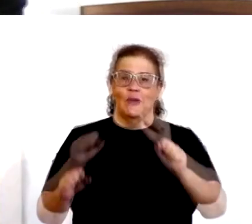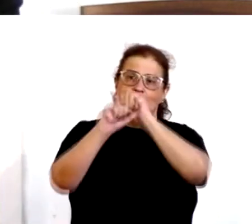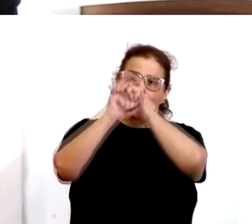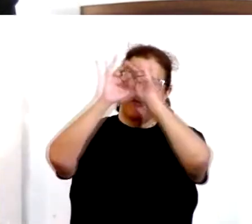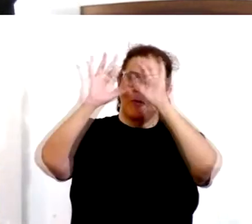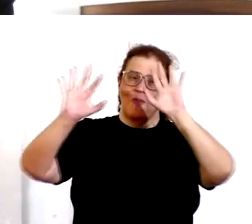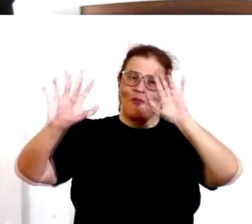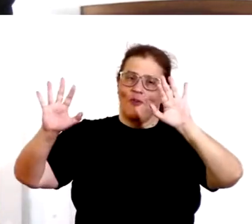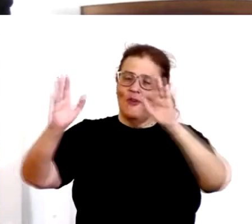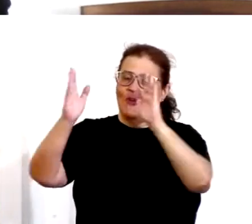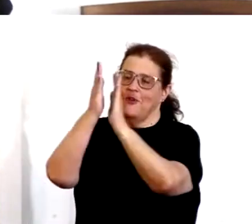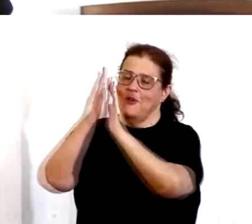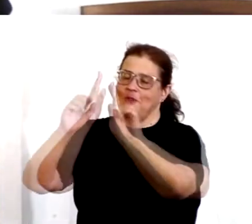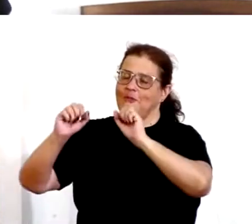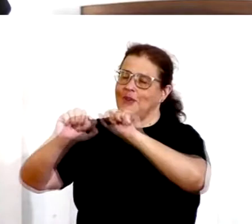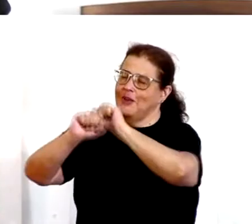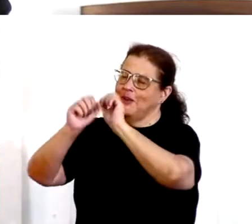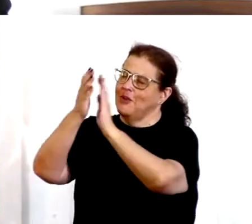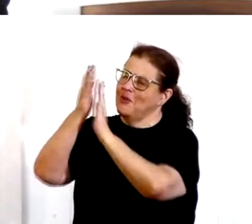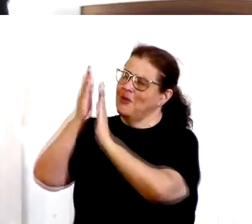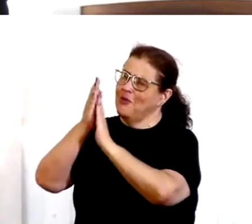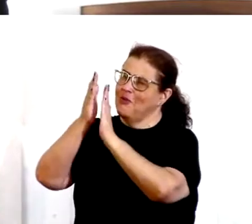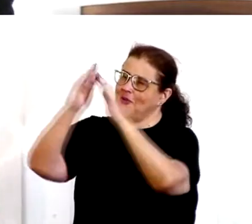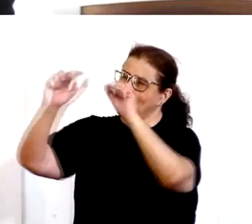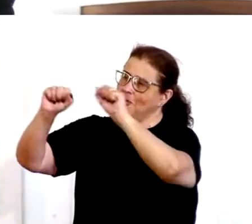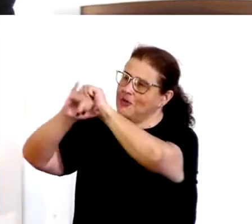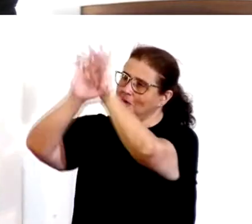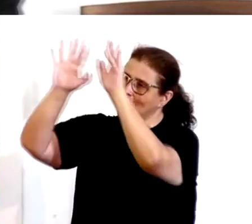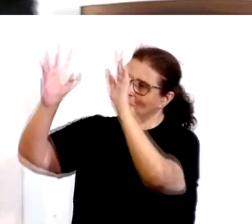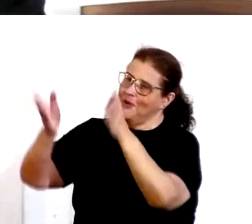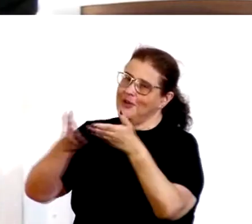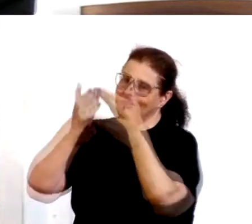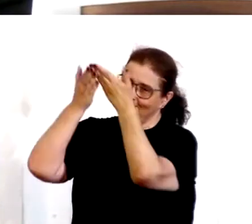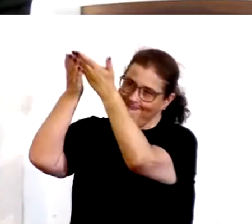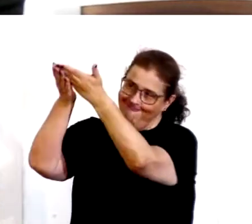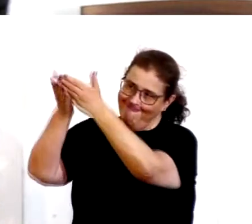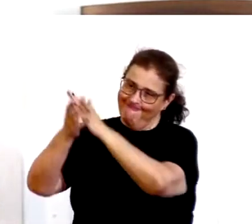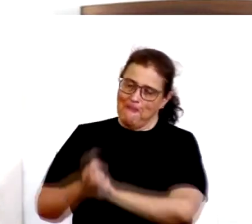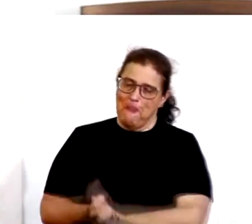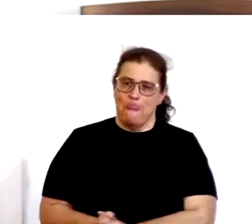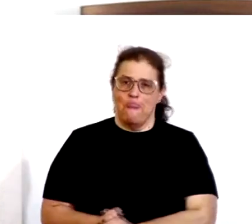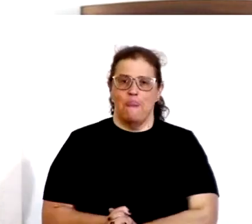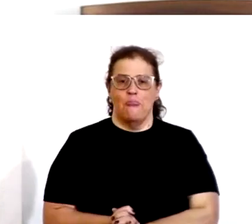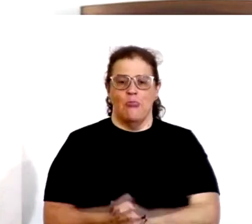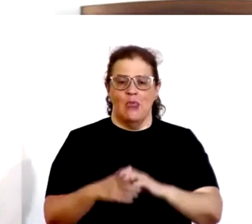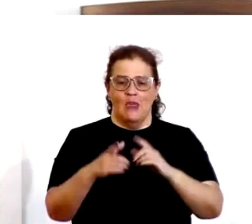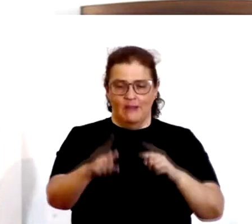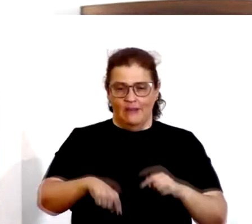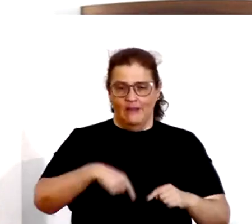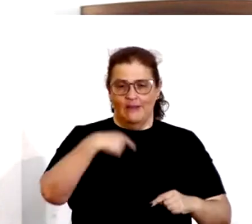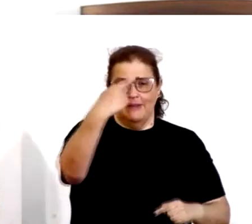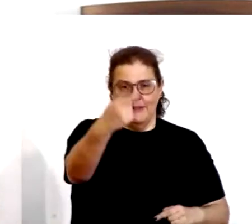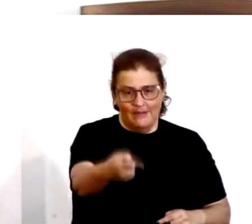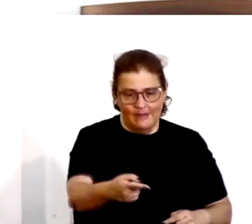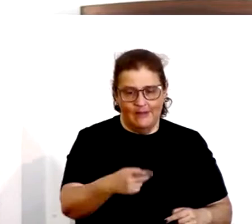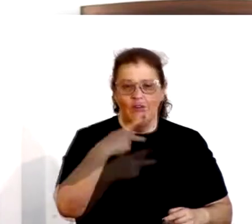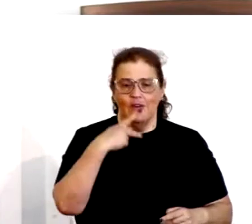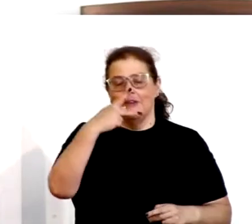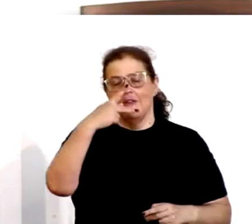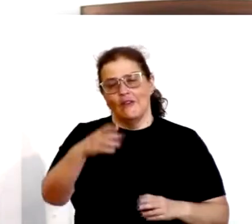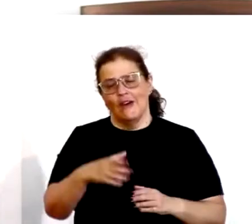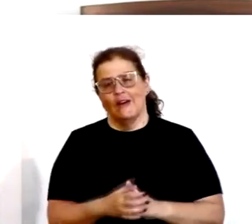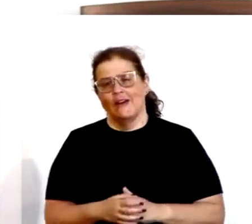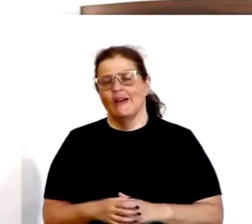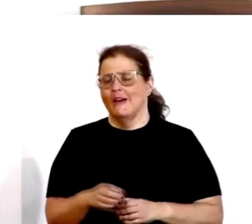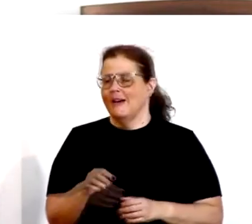da sua glória, versículo 6. E então ele passa a falar agora da realidade dessa